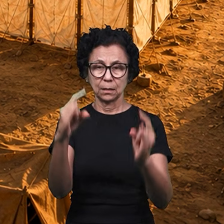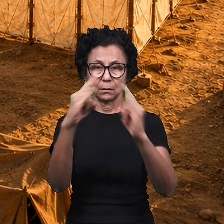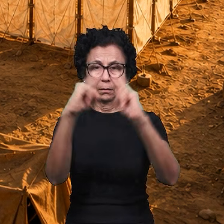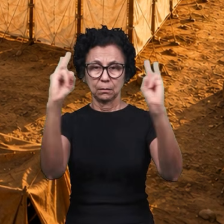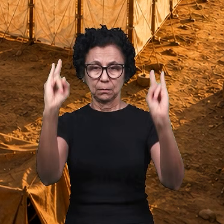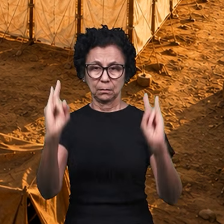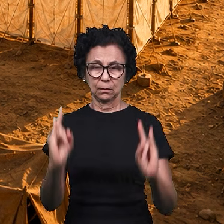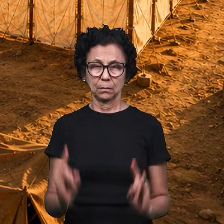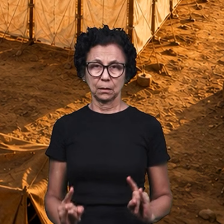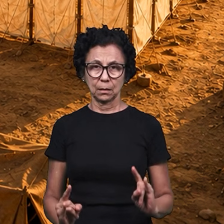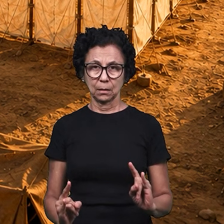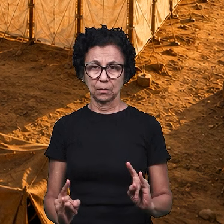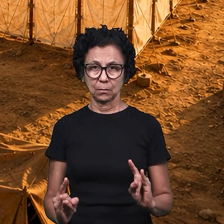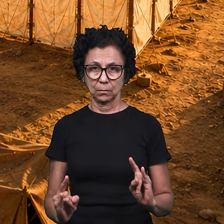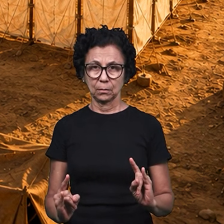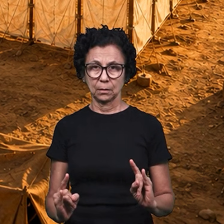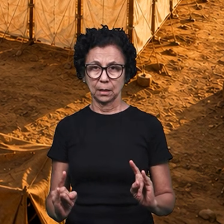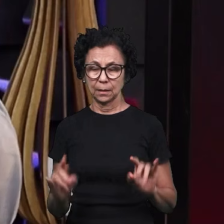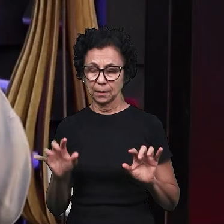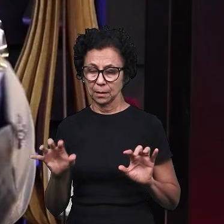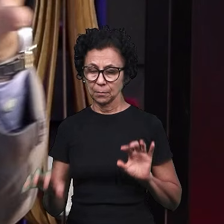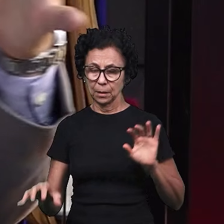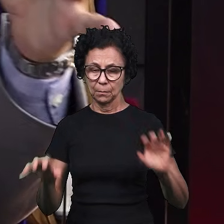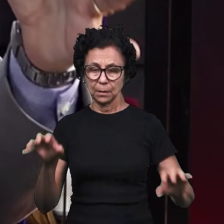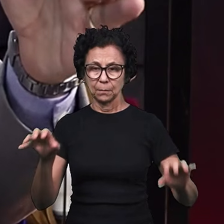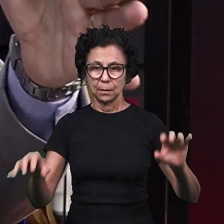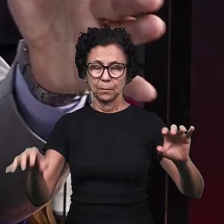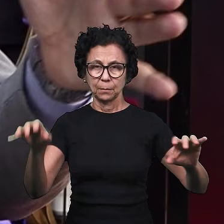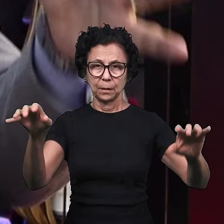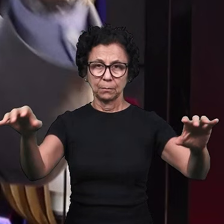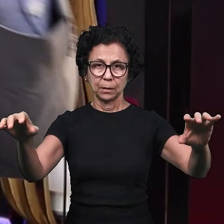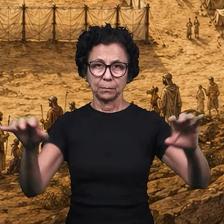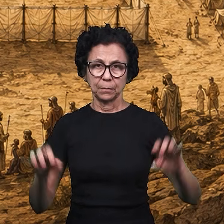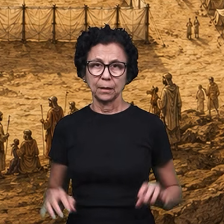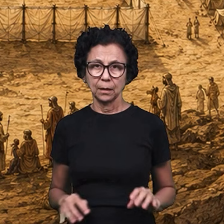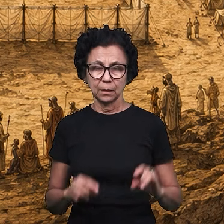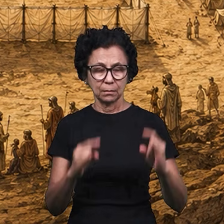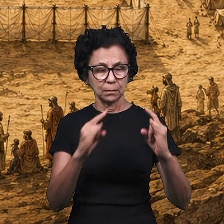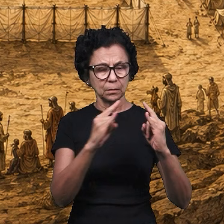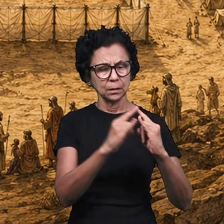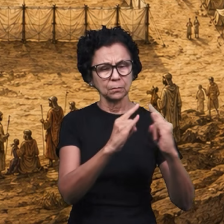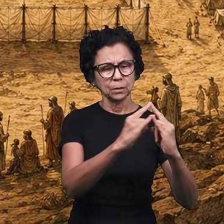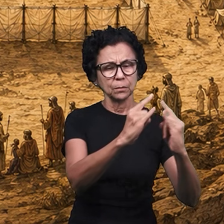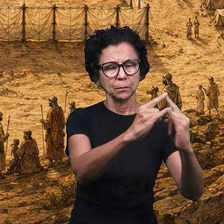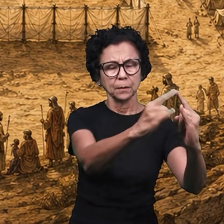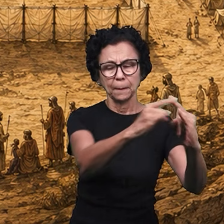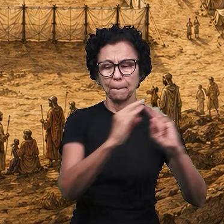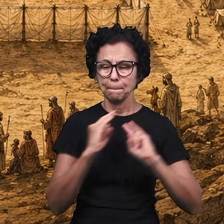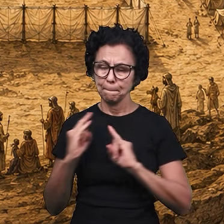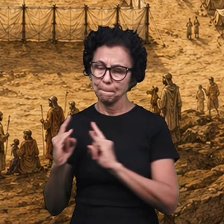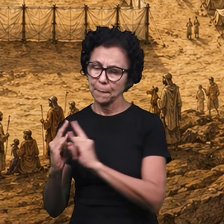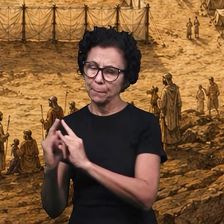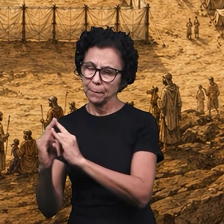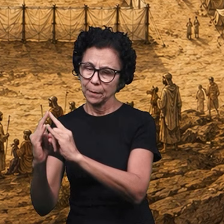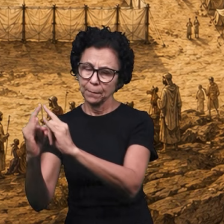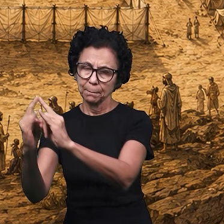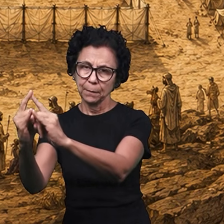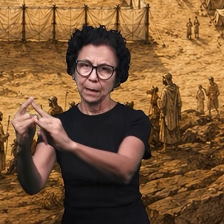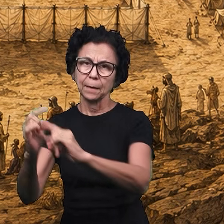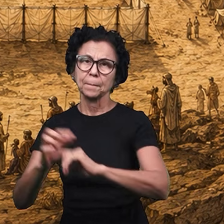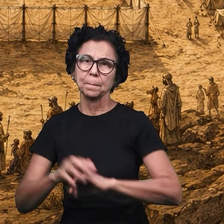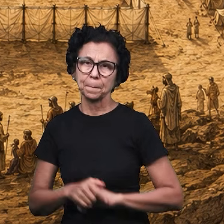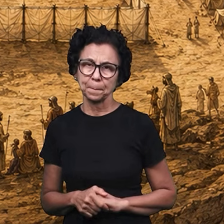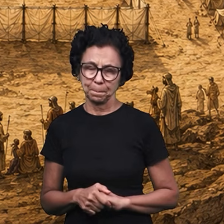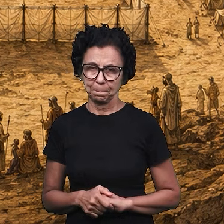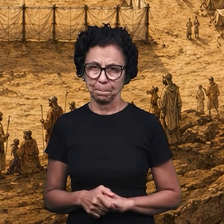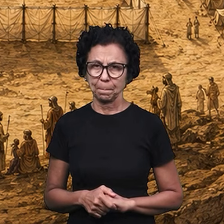volta, todas as cabanas em volta. Então, se você pudesse sobrevoar o acampamento de Israel, você veria nitidamente